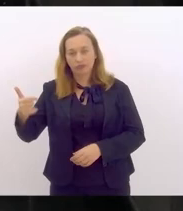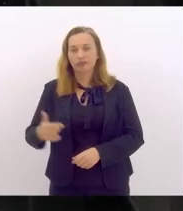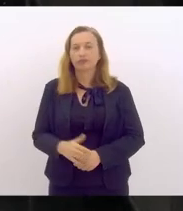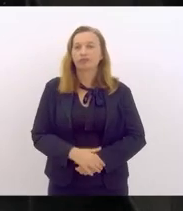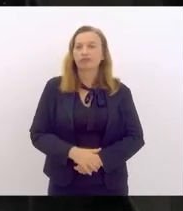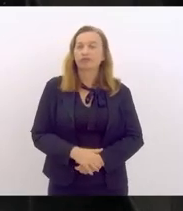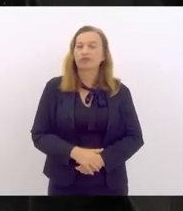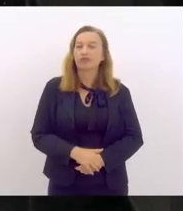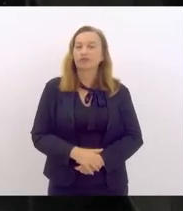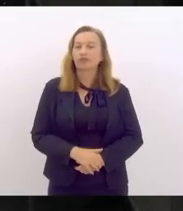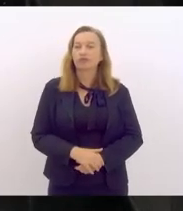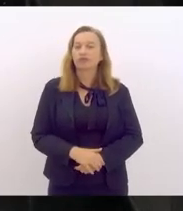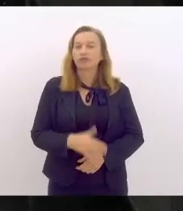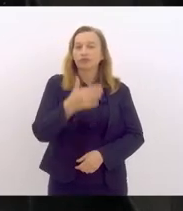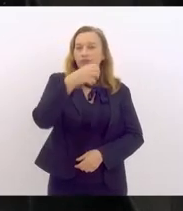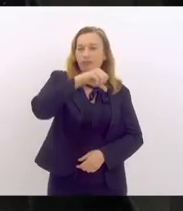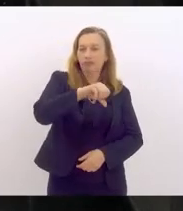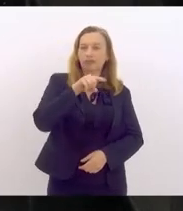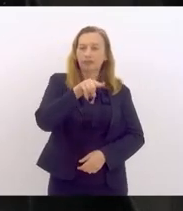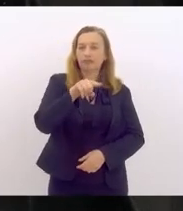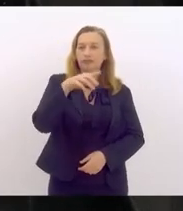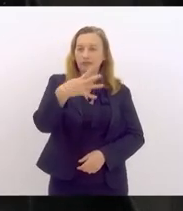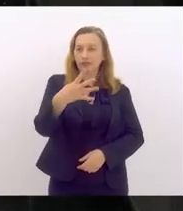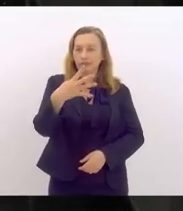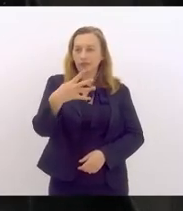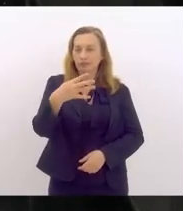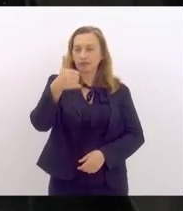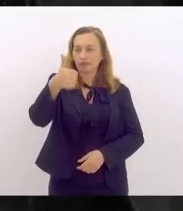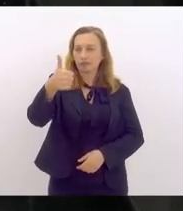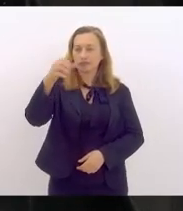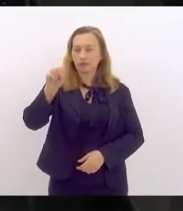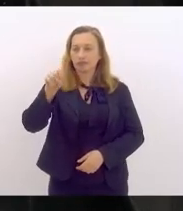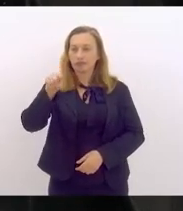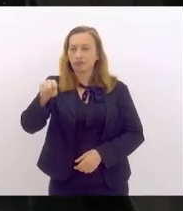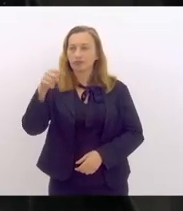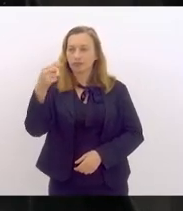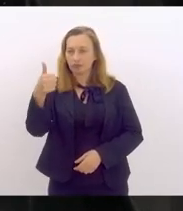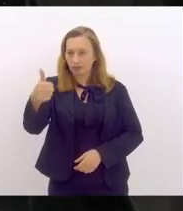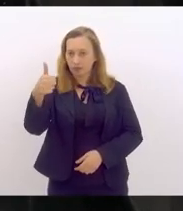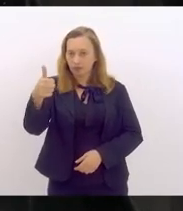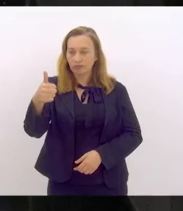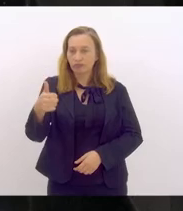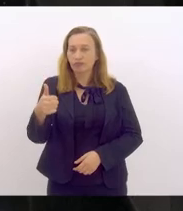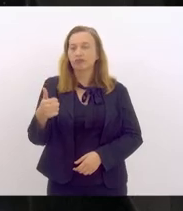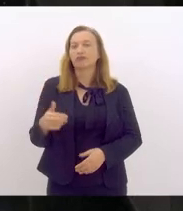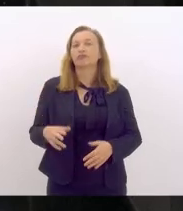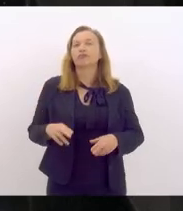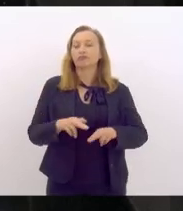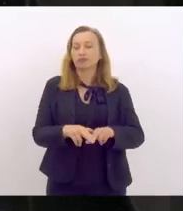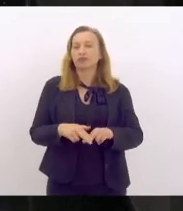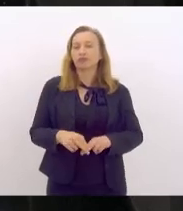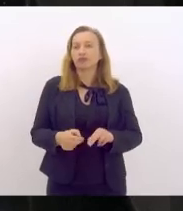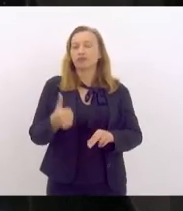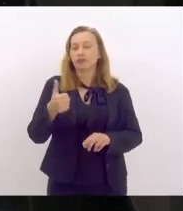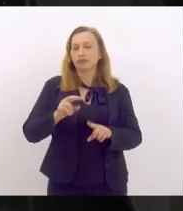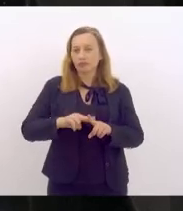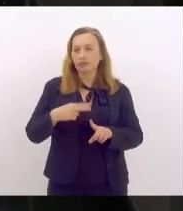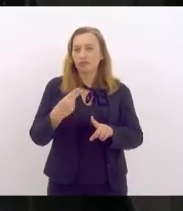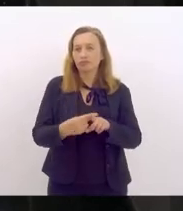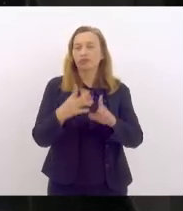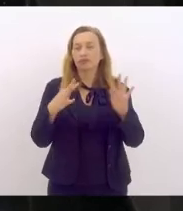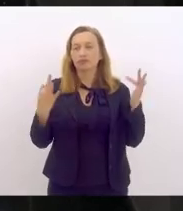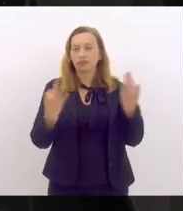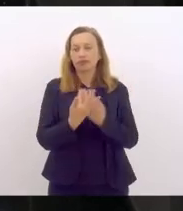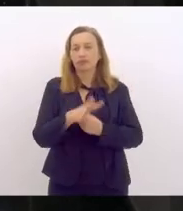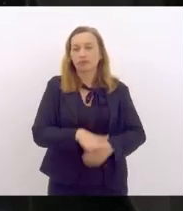subiu de 9.4 para 18.1 né portanto quase dobrou nas